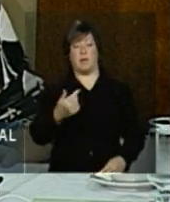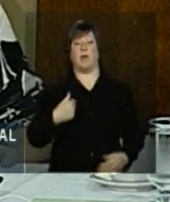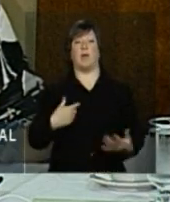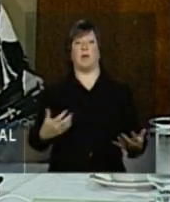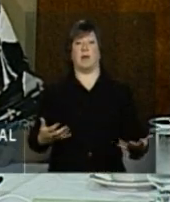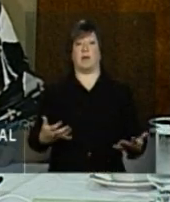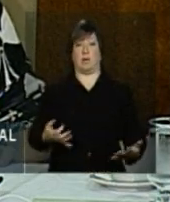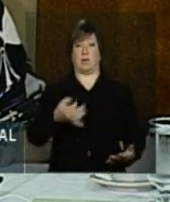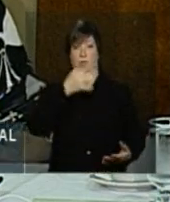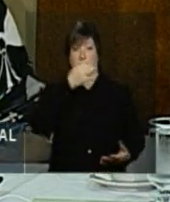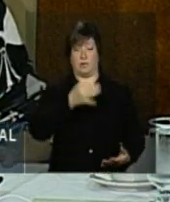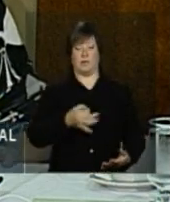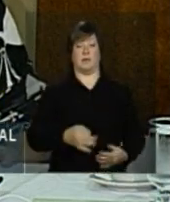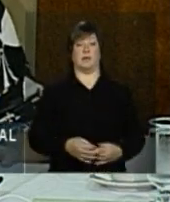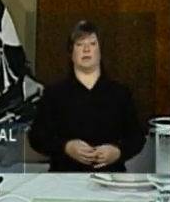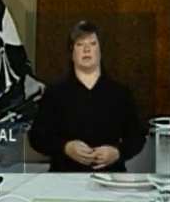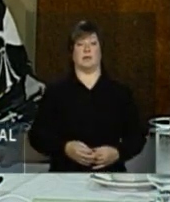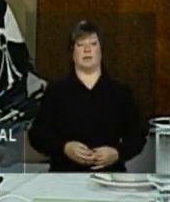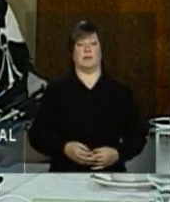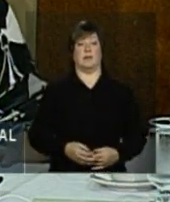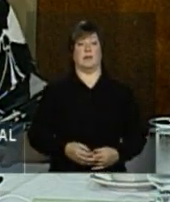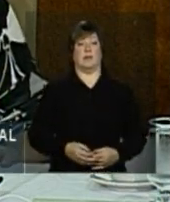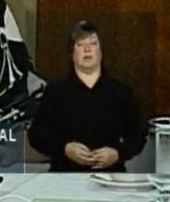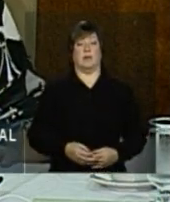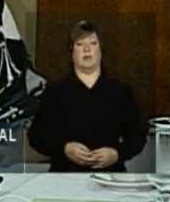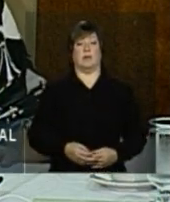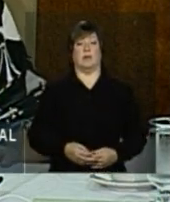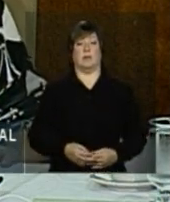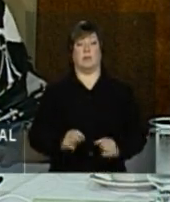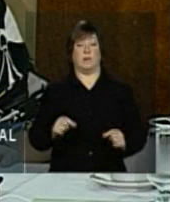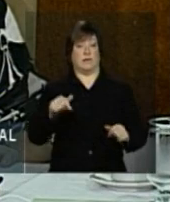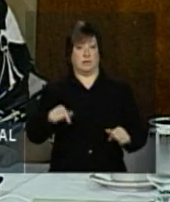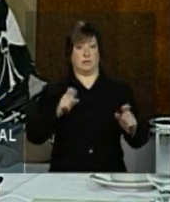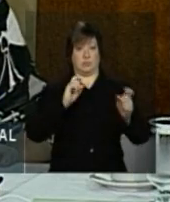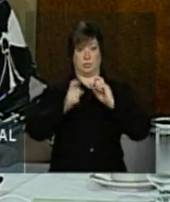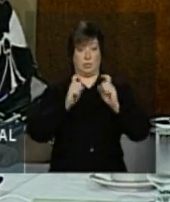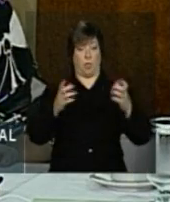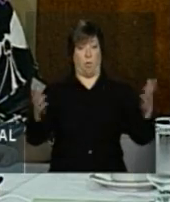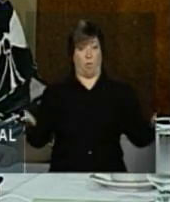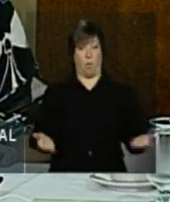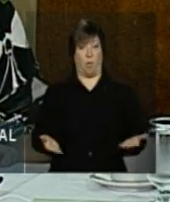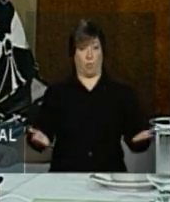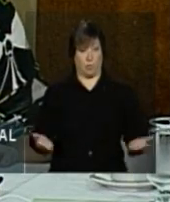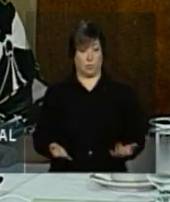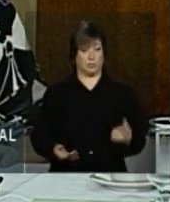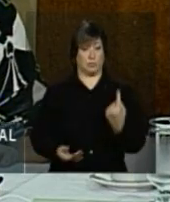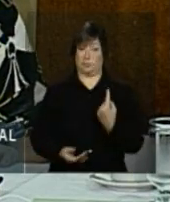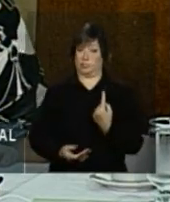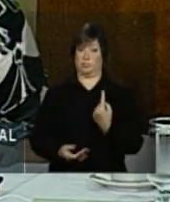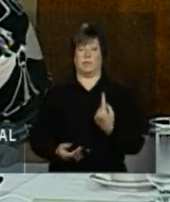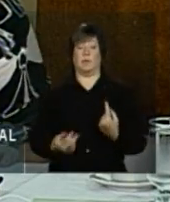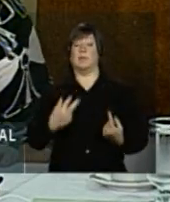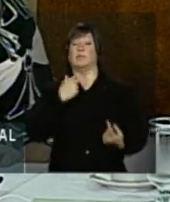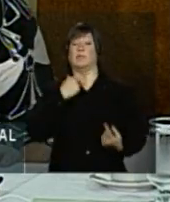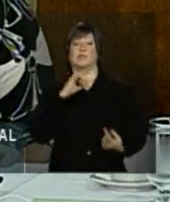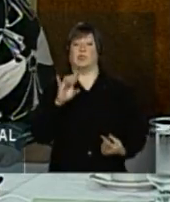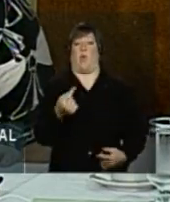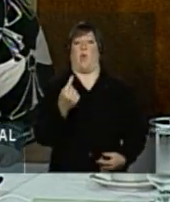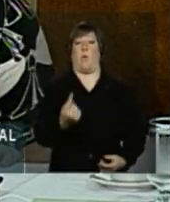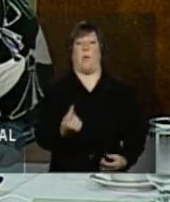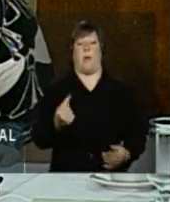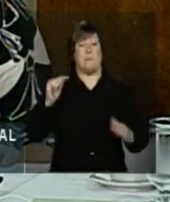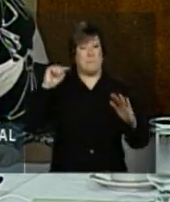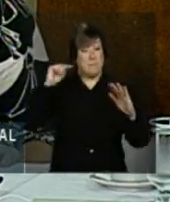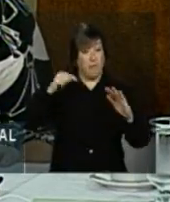sugerir Eh Maria Emília e conselheiros que eu acho que essa discussão hoje ela não é suficiente para que a gente possa se aprofundar